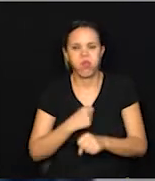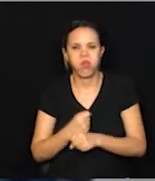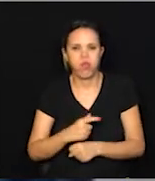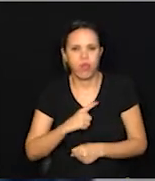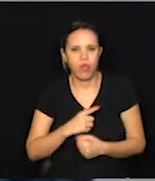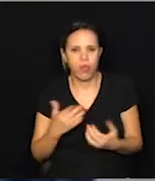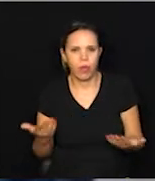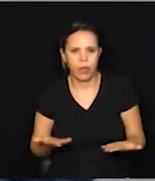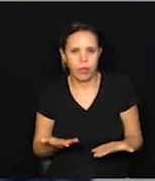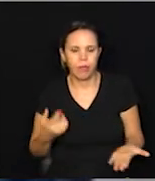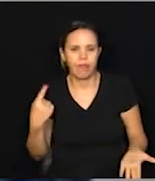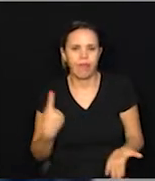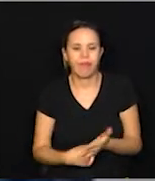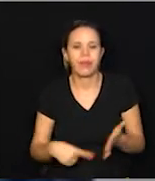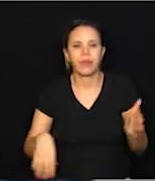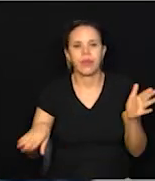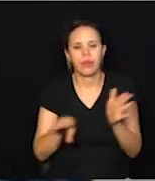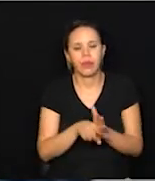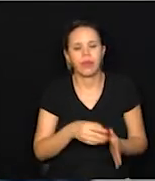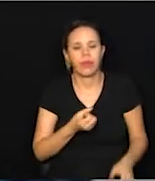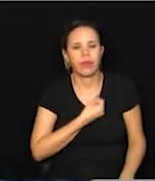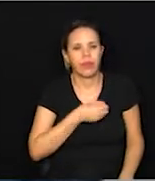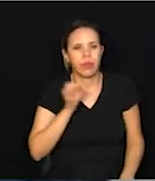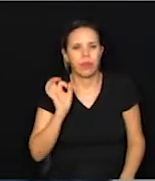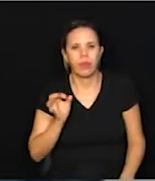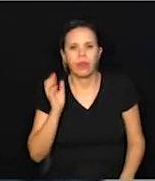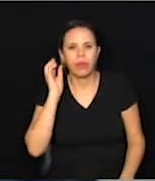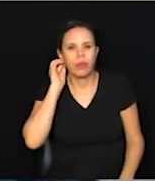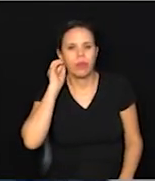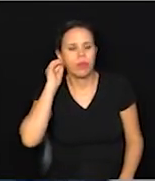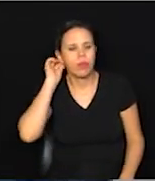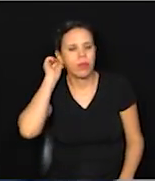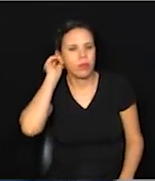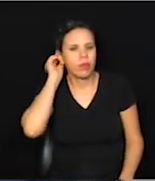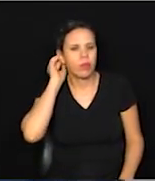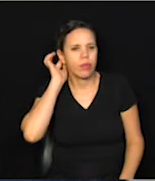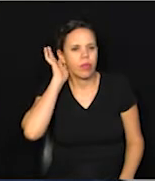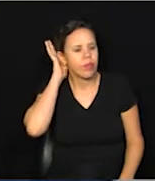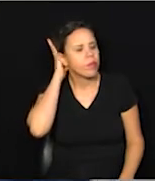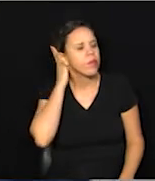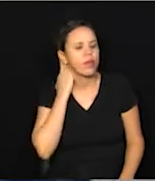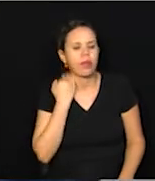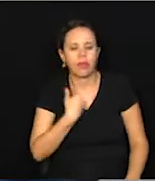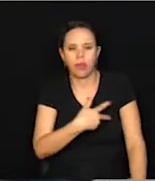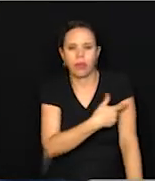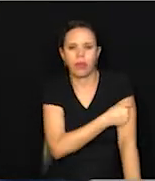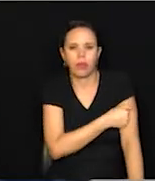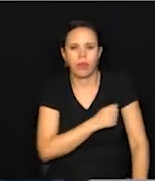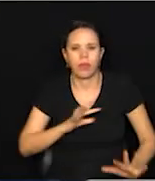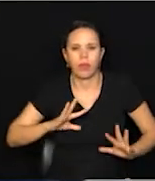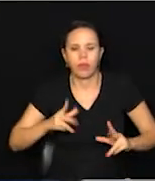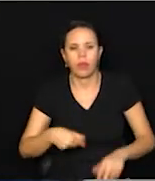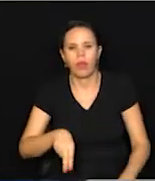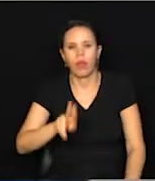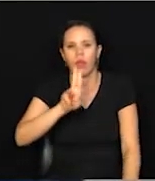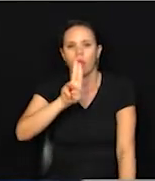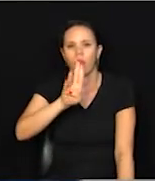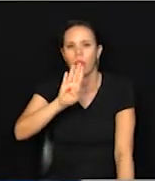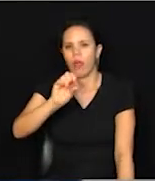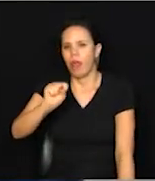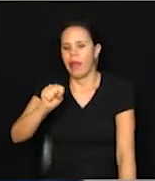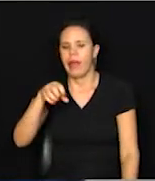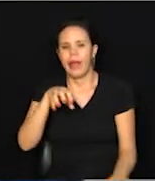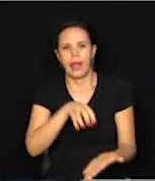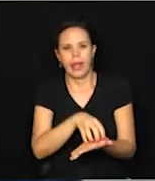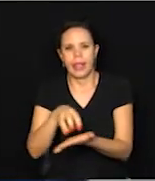nós contamos que ela chegue em número suficiente, e essas sim serão aplicadas em todas as UBSs, de modo como todo ano